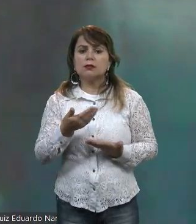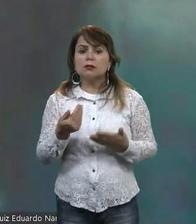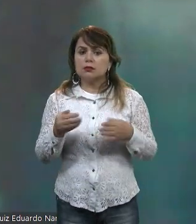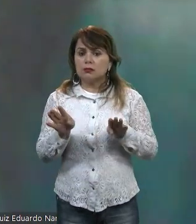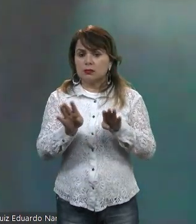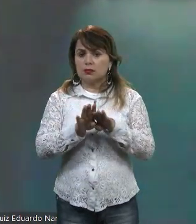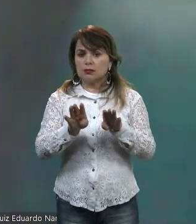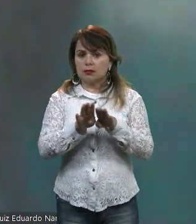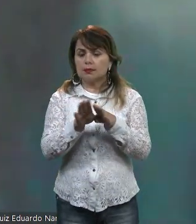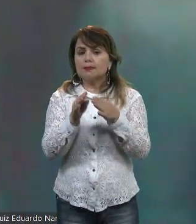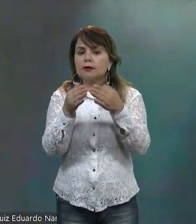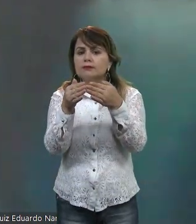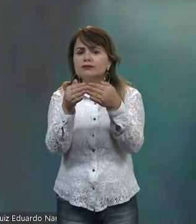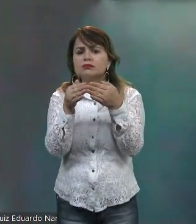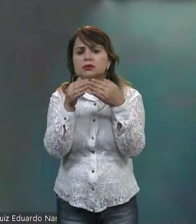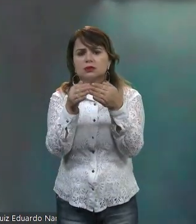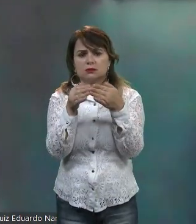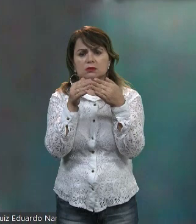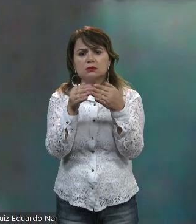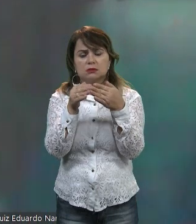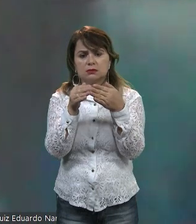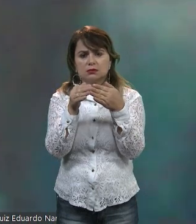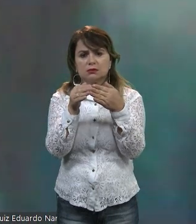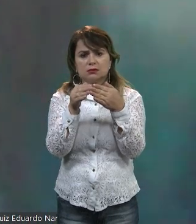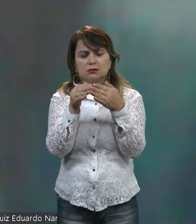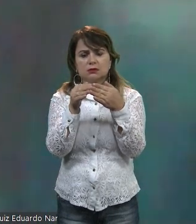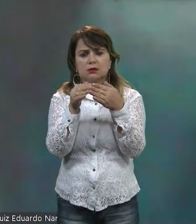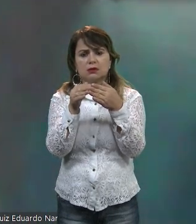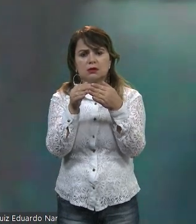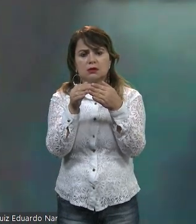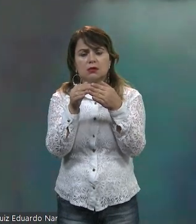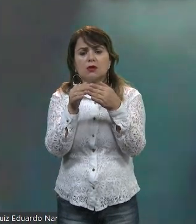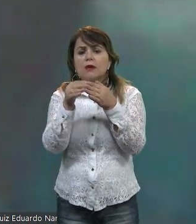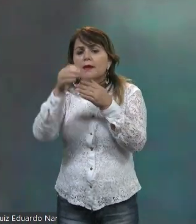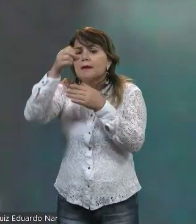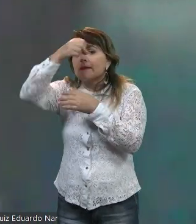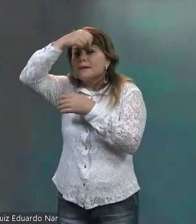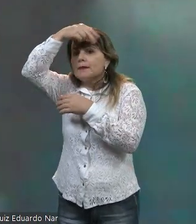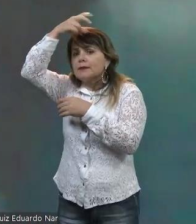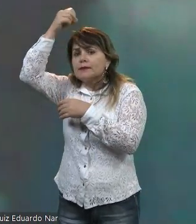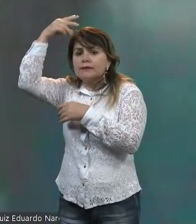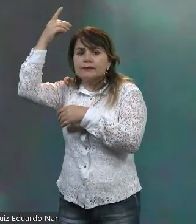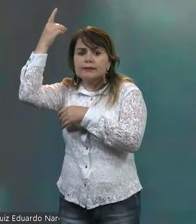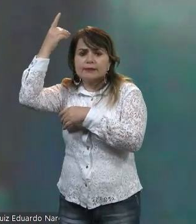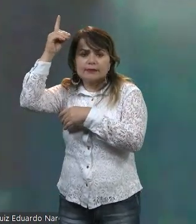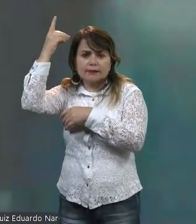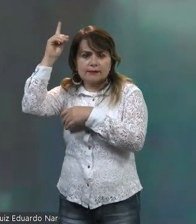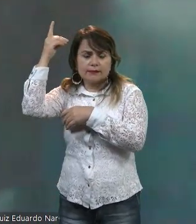pedir encarecidamente ao senhor prefeito municipal, na linha